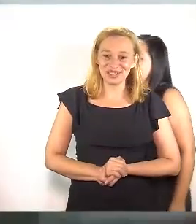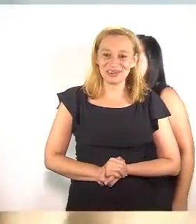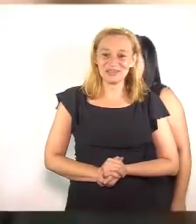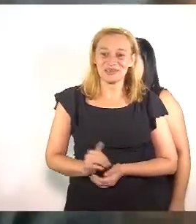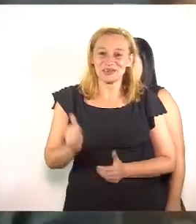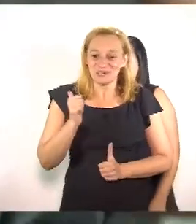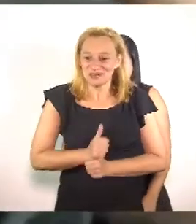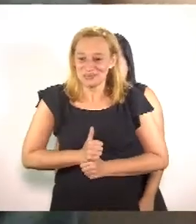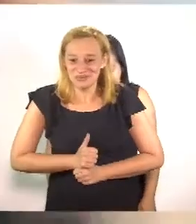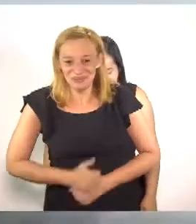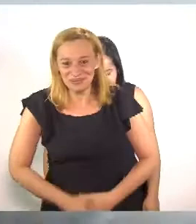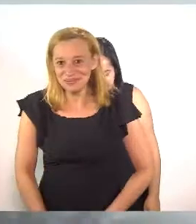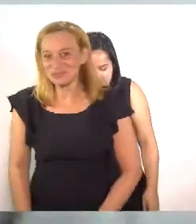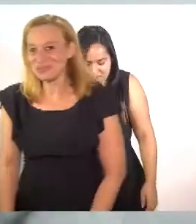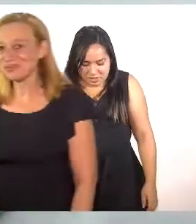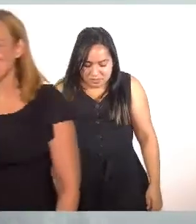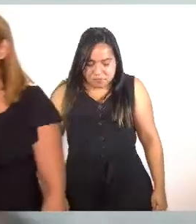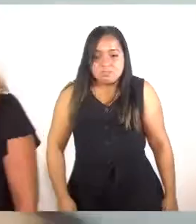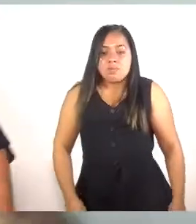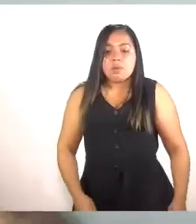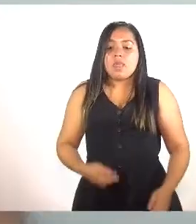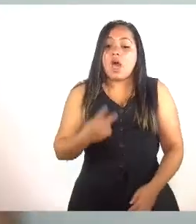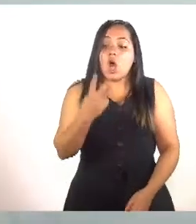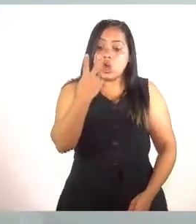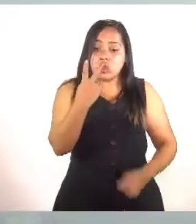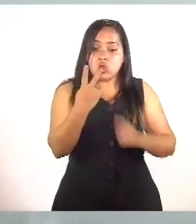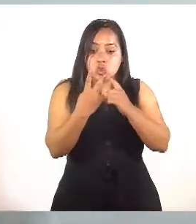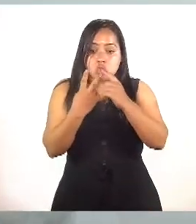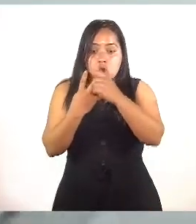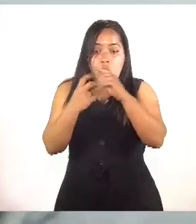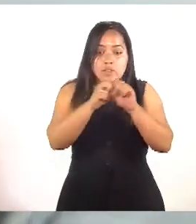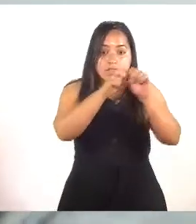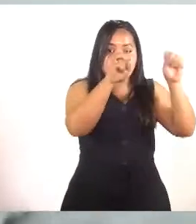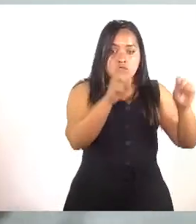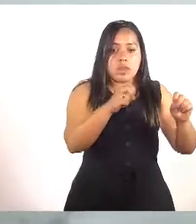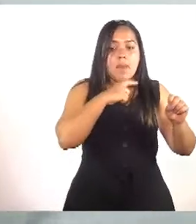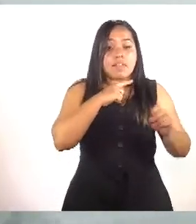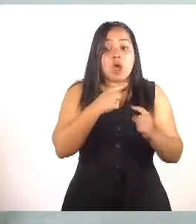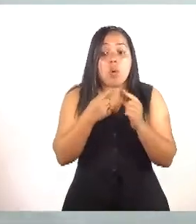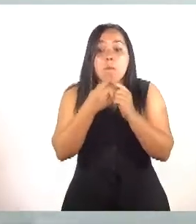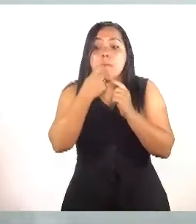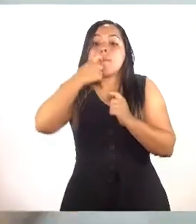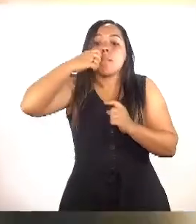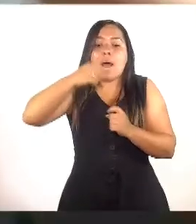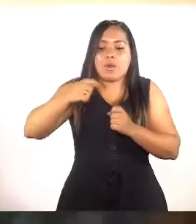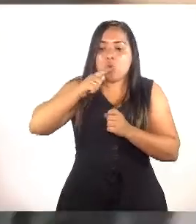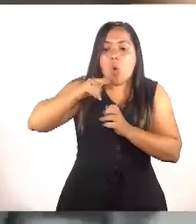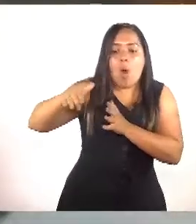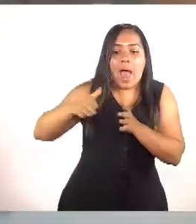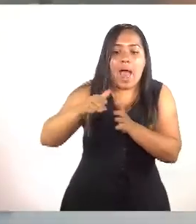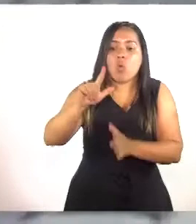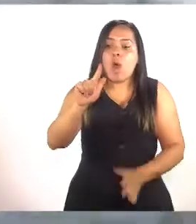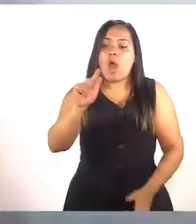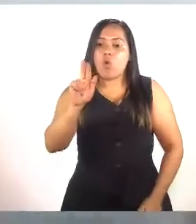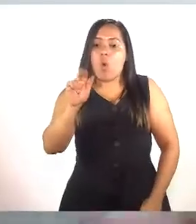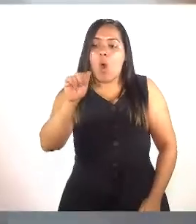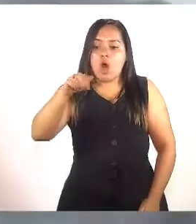grandes. São Guandu e o outro de São Gonçalo, porque São Gonçalo, da Niterói, faz parte do